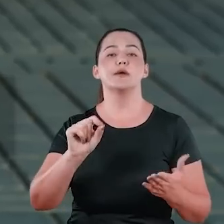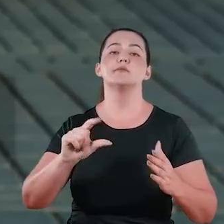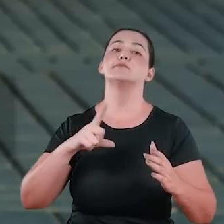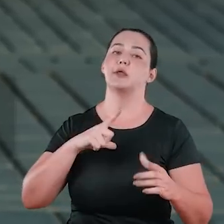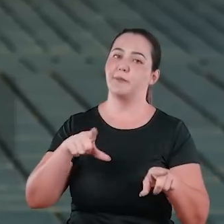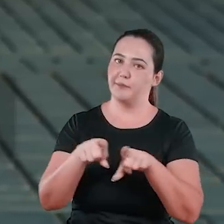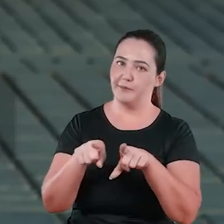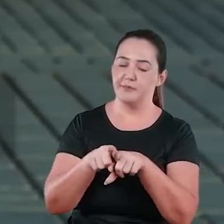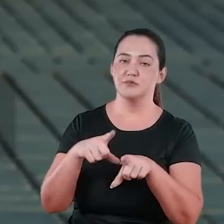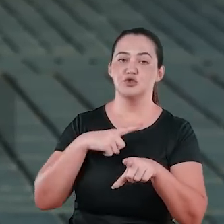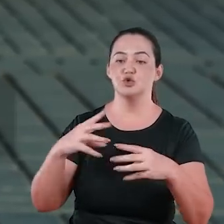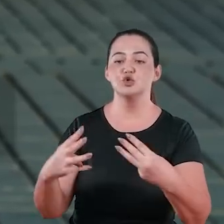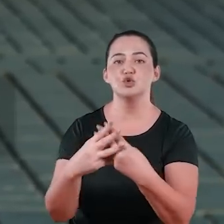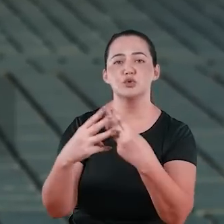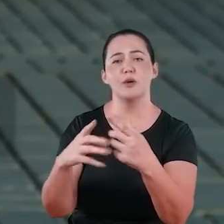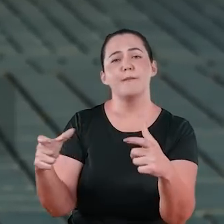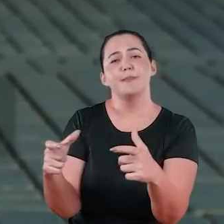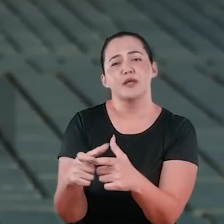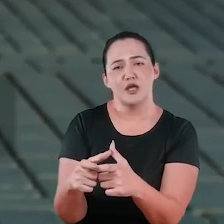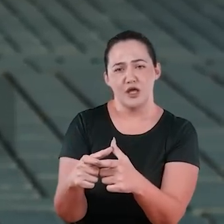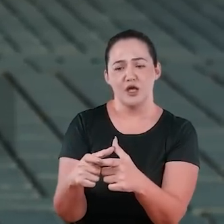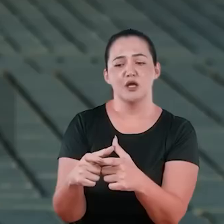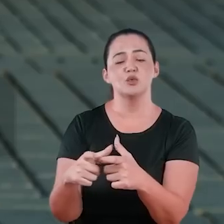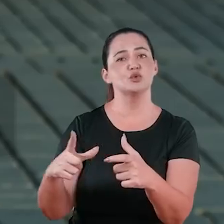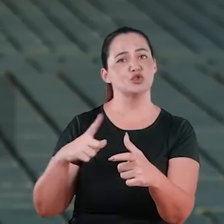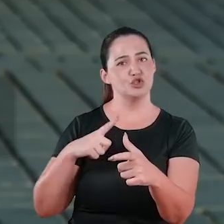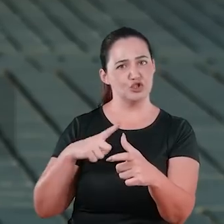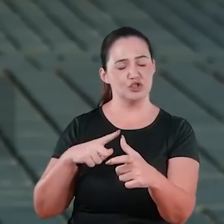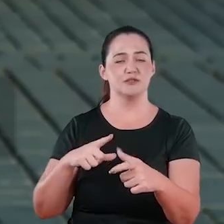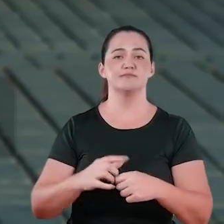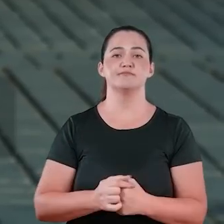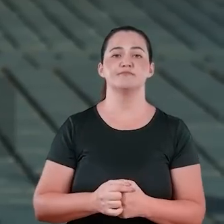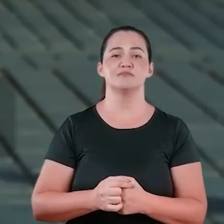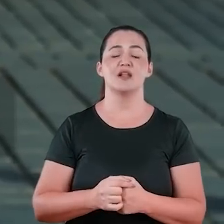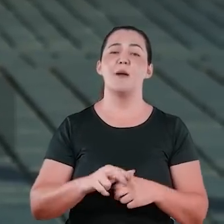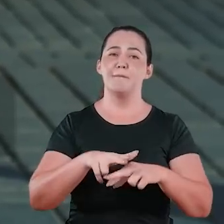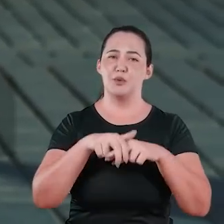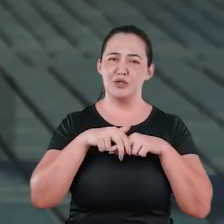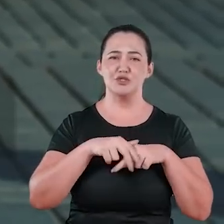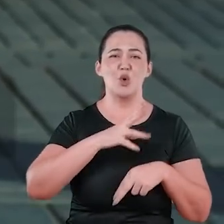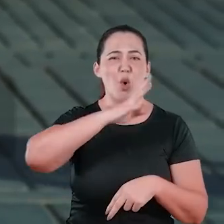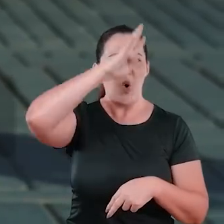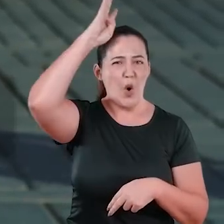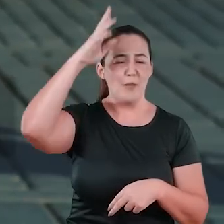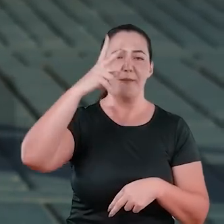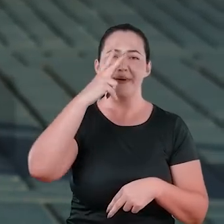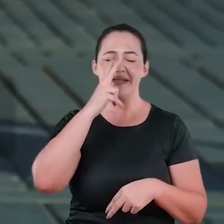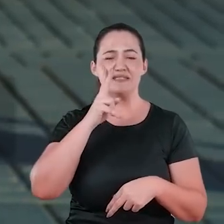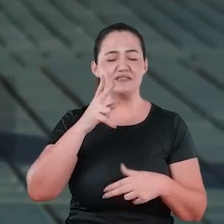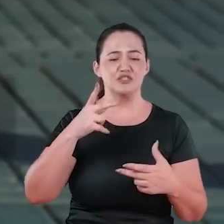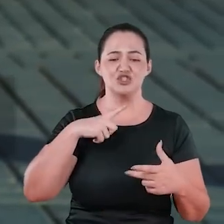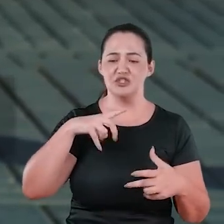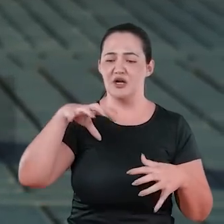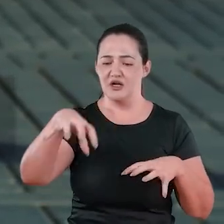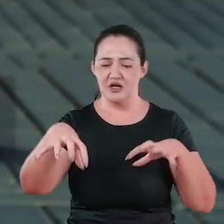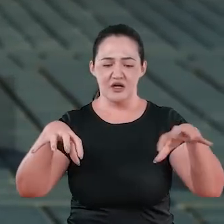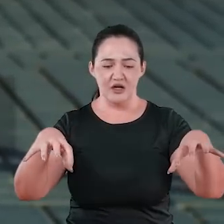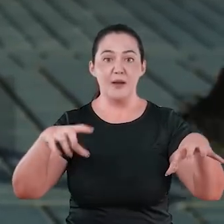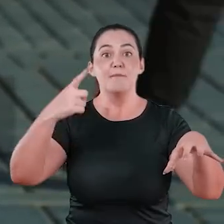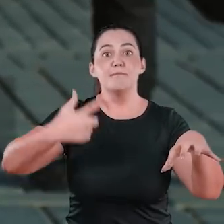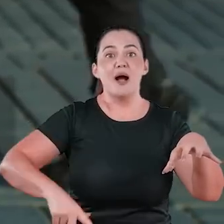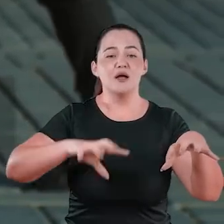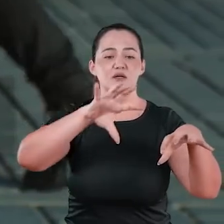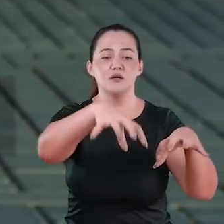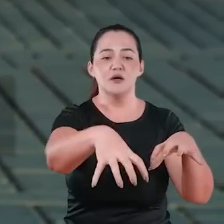embora pequenos e minoritários, conseguiam marcar a sua presença. E você tinha, por outro lado, toda a multidão pagã que